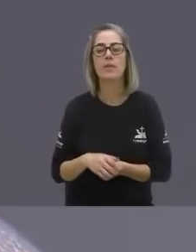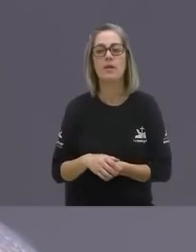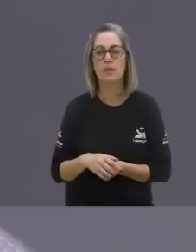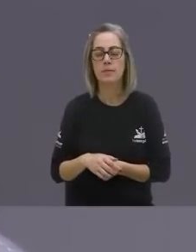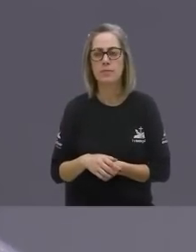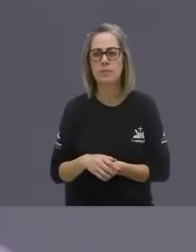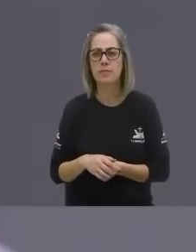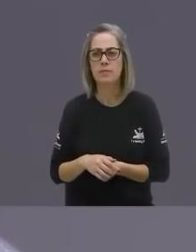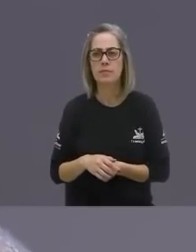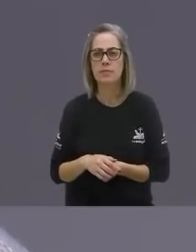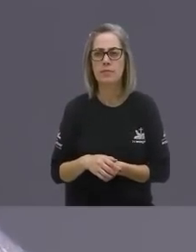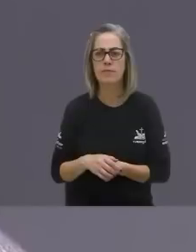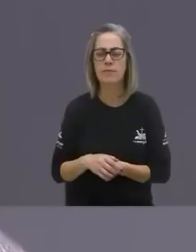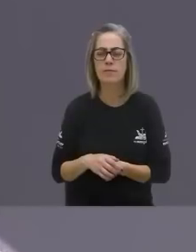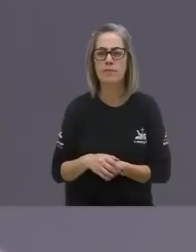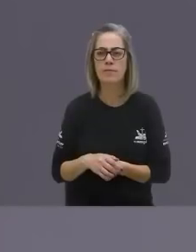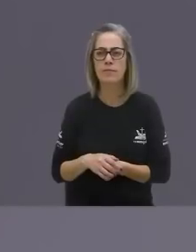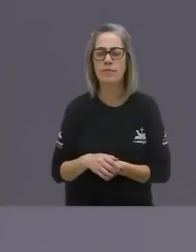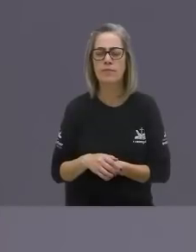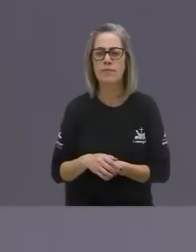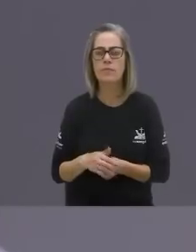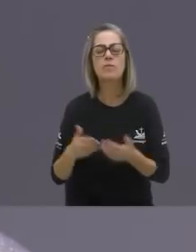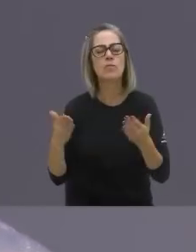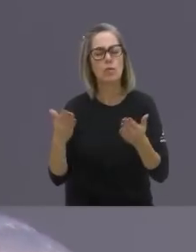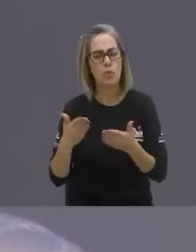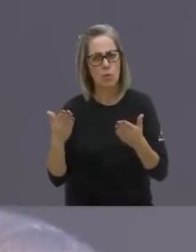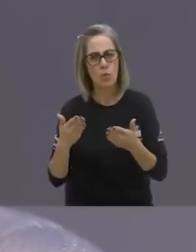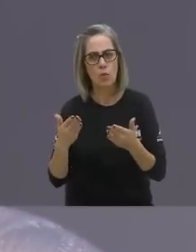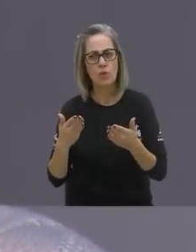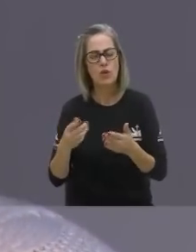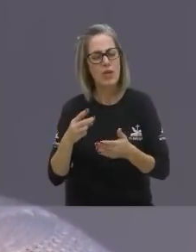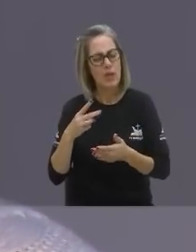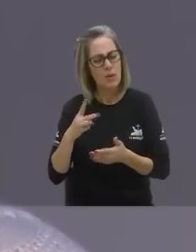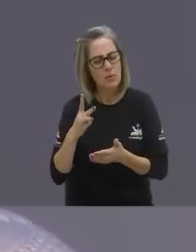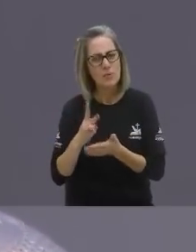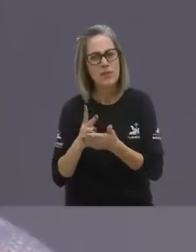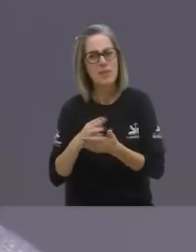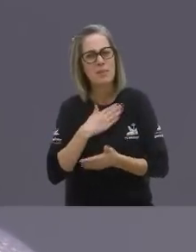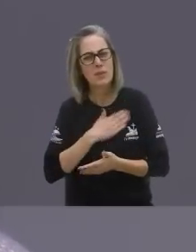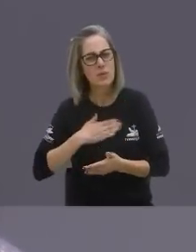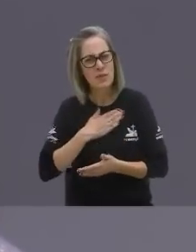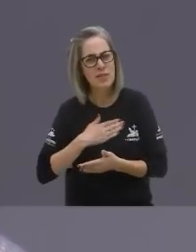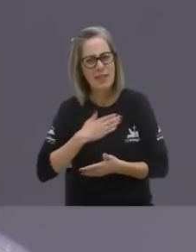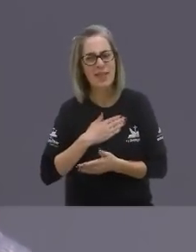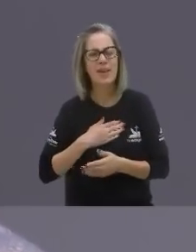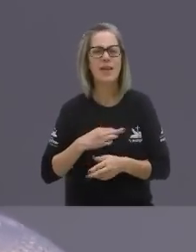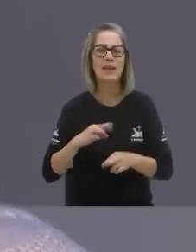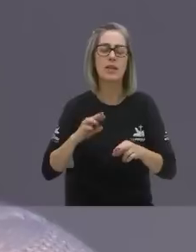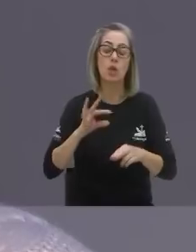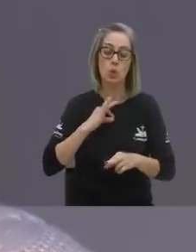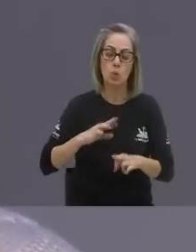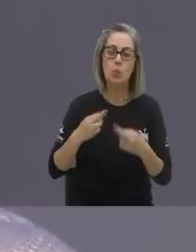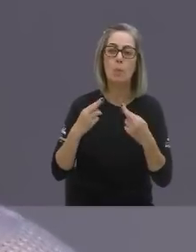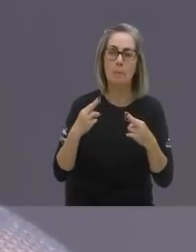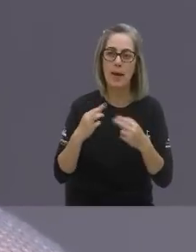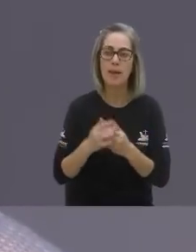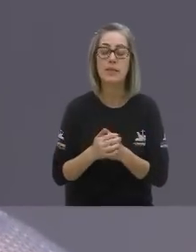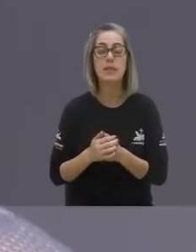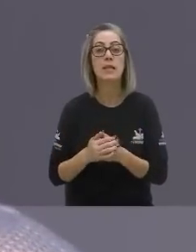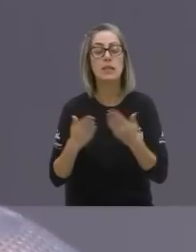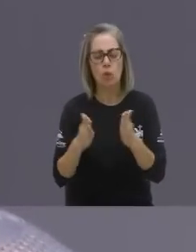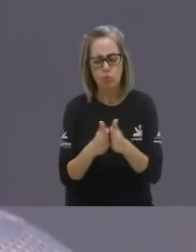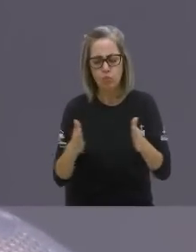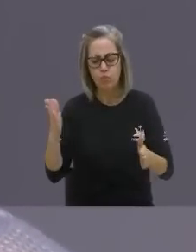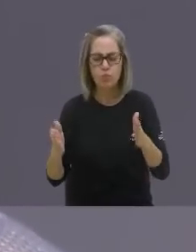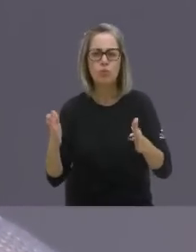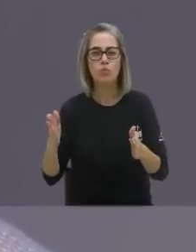Reginaldo, mas nem tanta entrega como eu tenho hoje. A minha irmã ficava na minha casa, doente na pandemia, e começou a ouvir